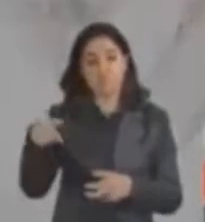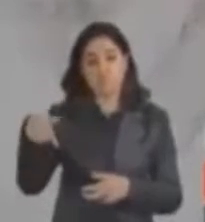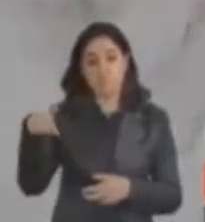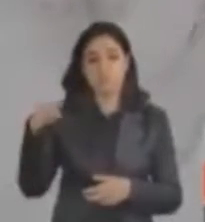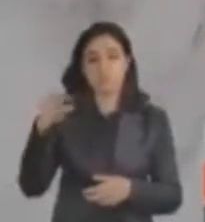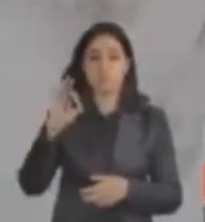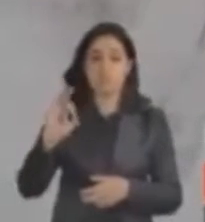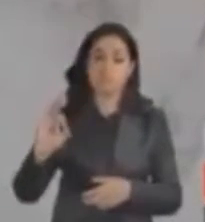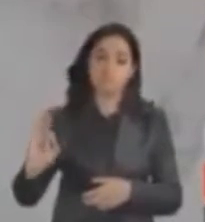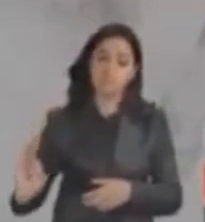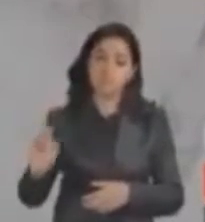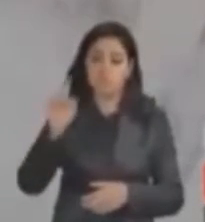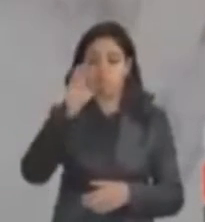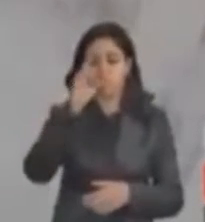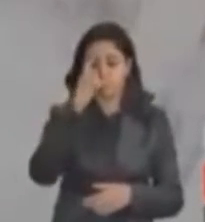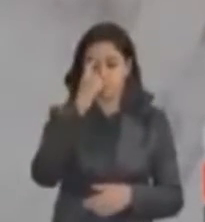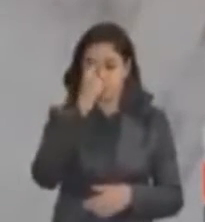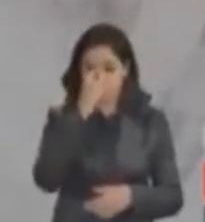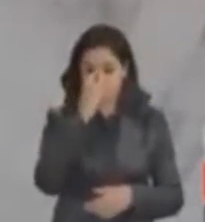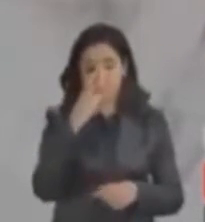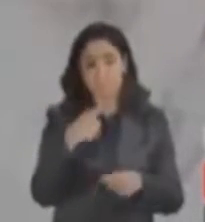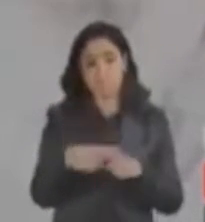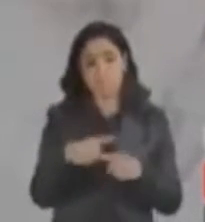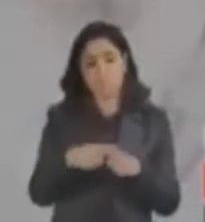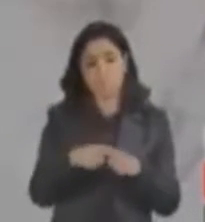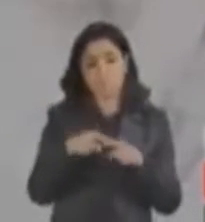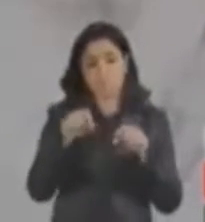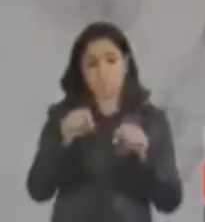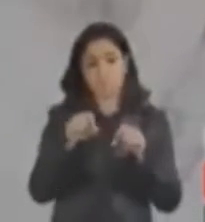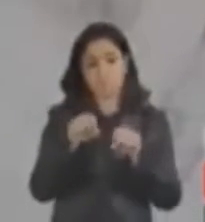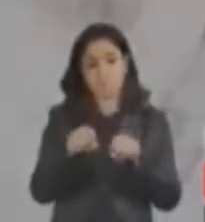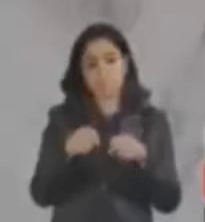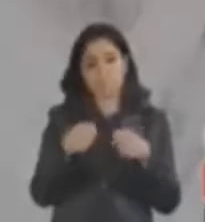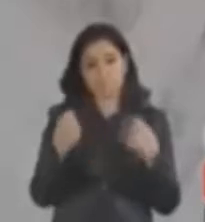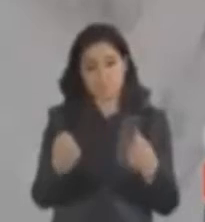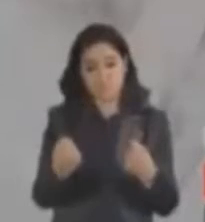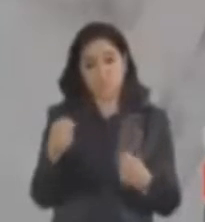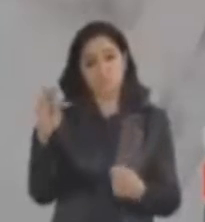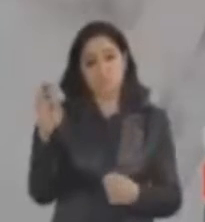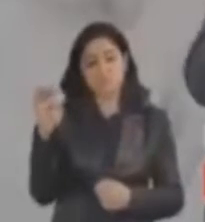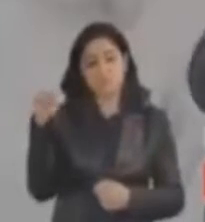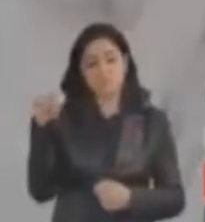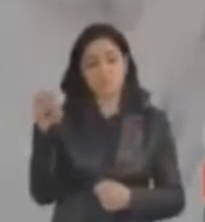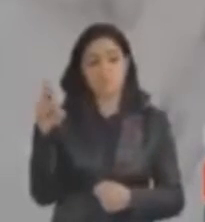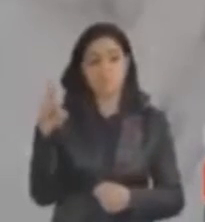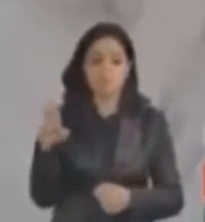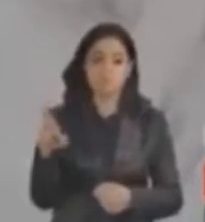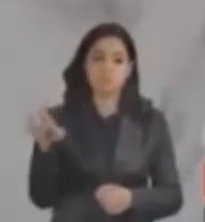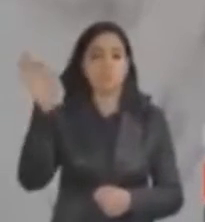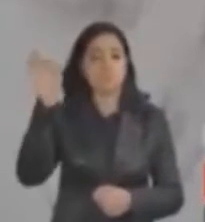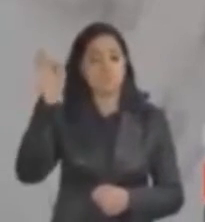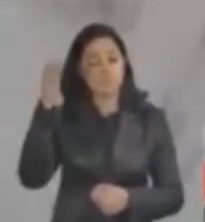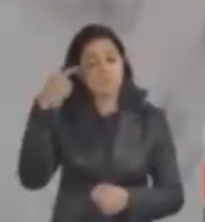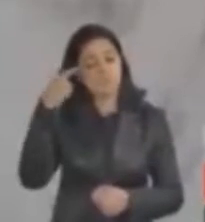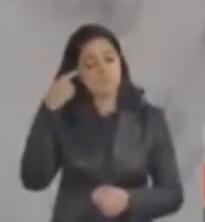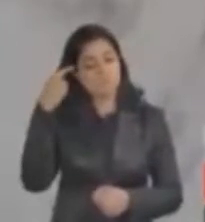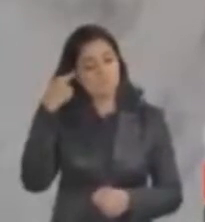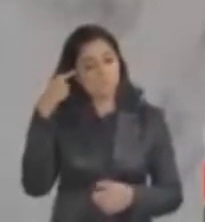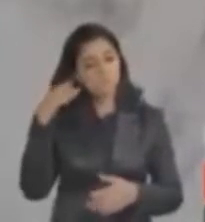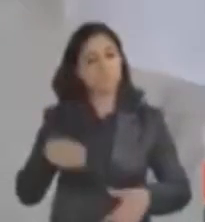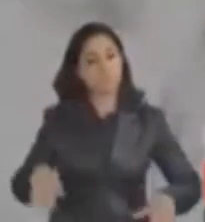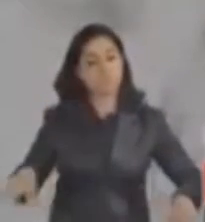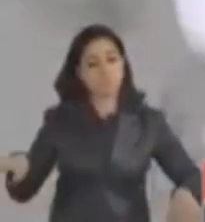ele também defende o seu temer que é aquele que aprovou a pec para congelar os gastos sociais já pensou senhoras e senhores